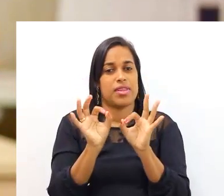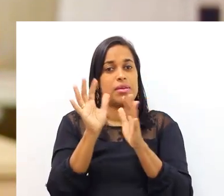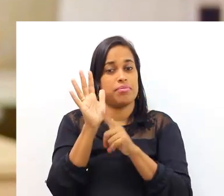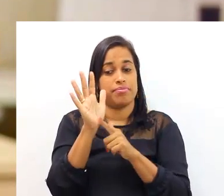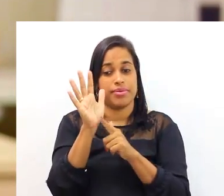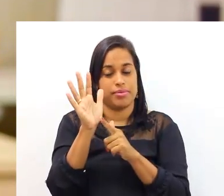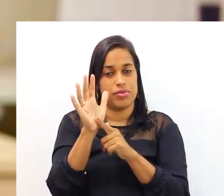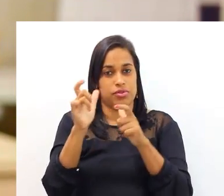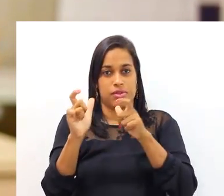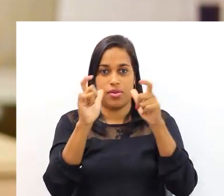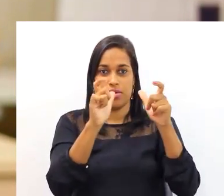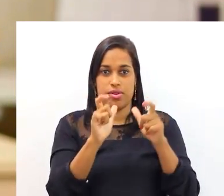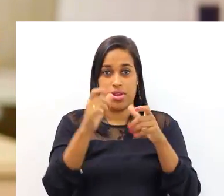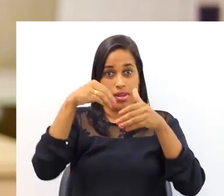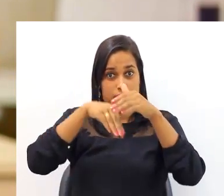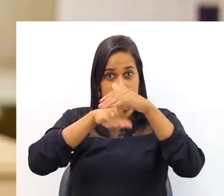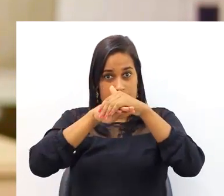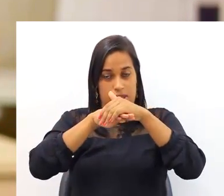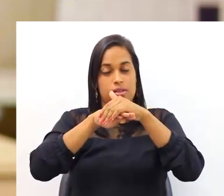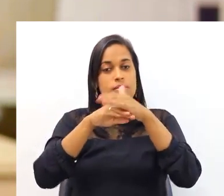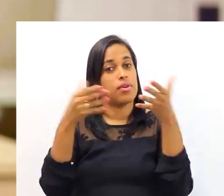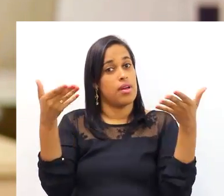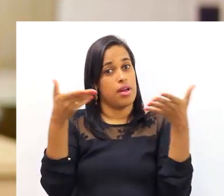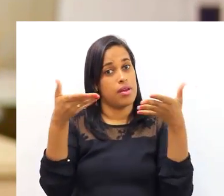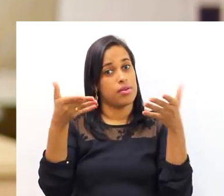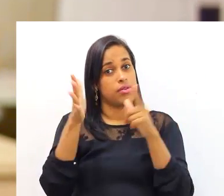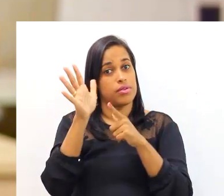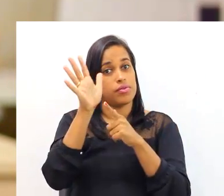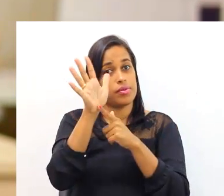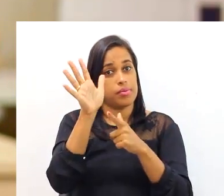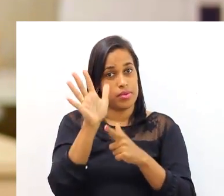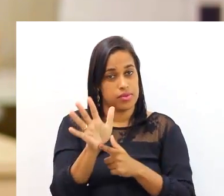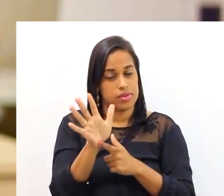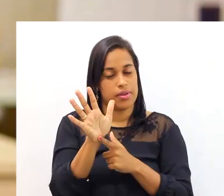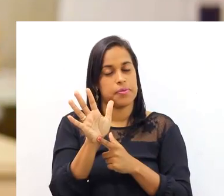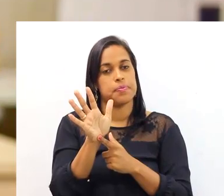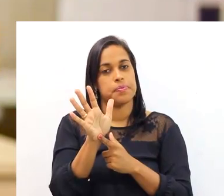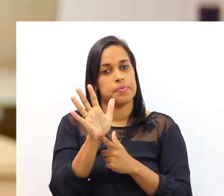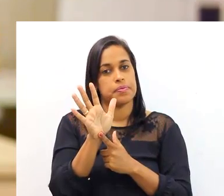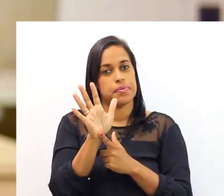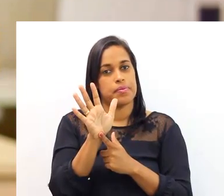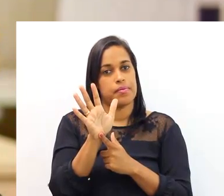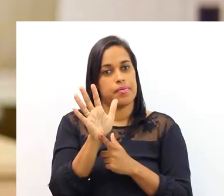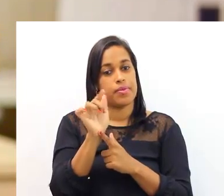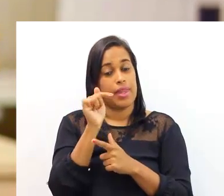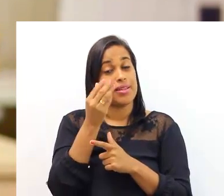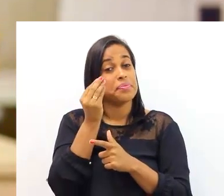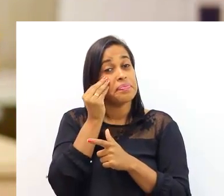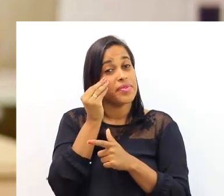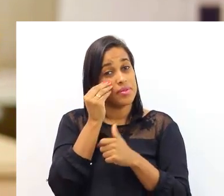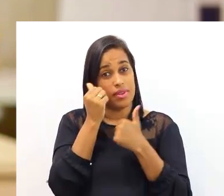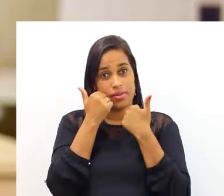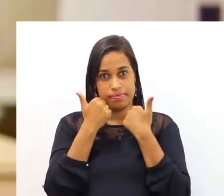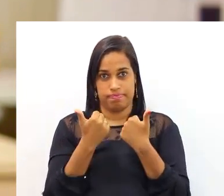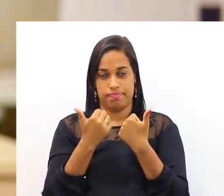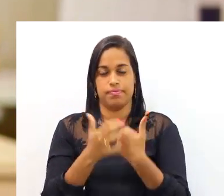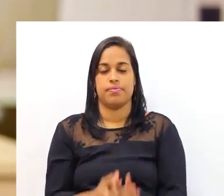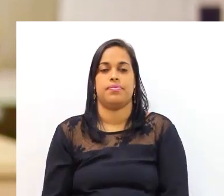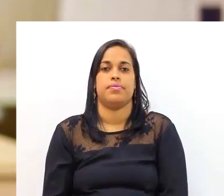ambientes internos? Então, hoje eu vou mostrar uma aplicação dessa perspectiva.